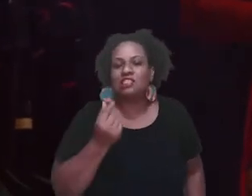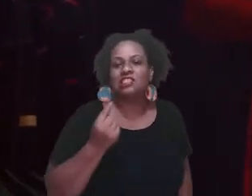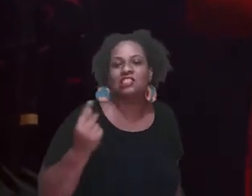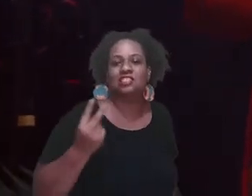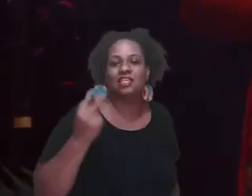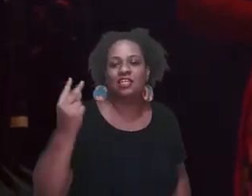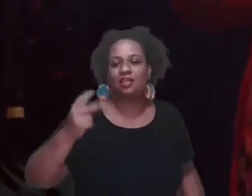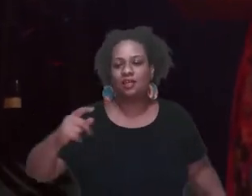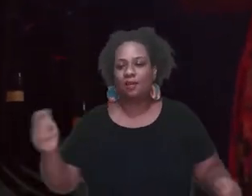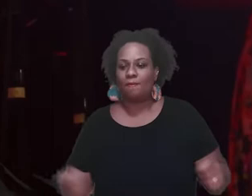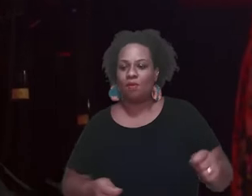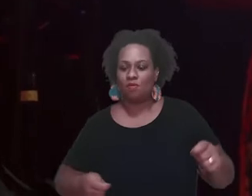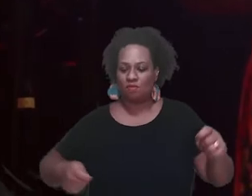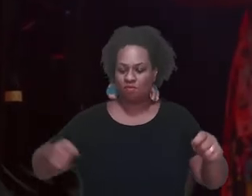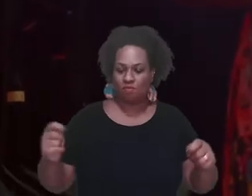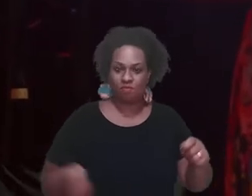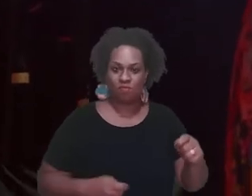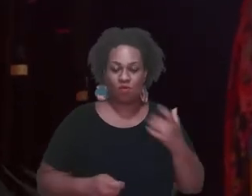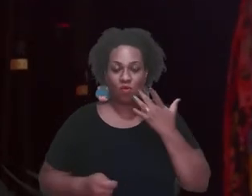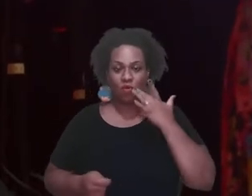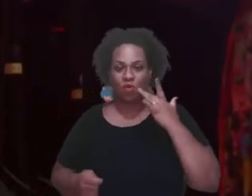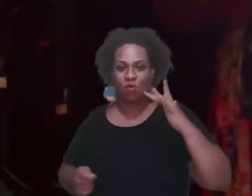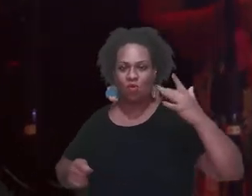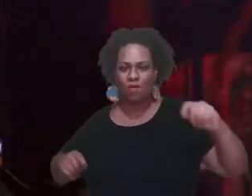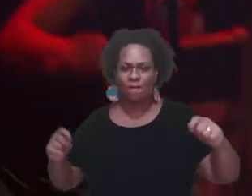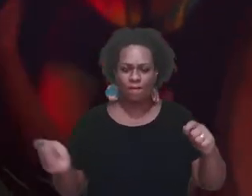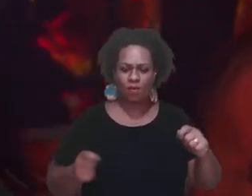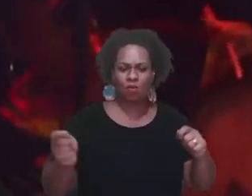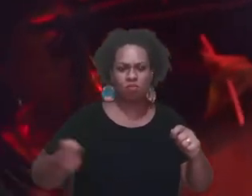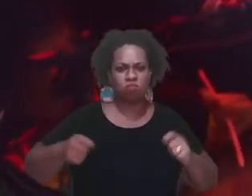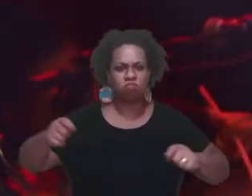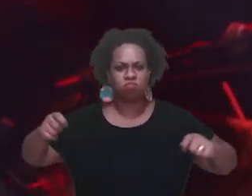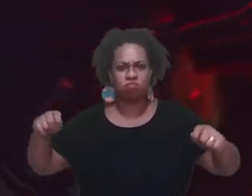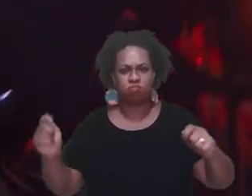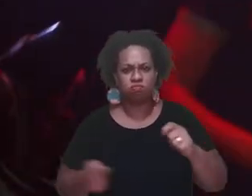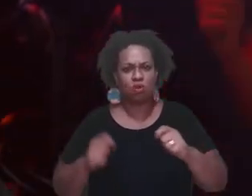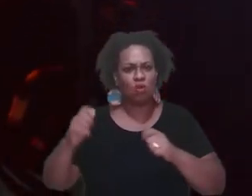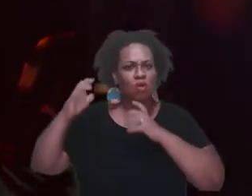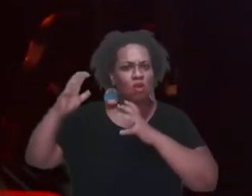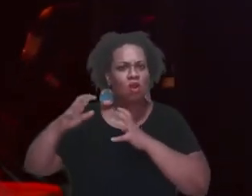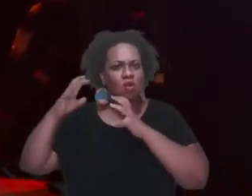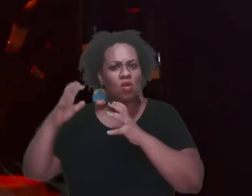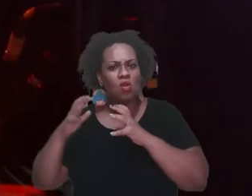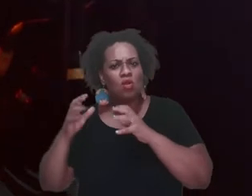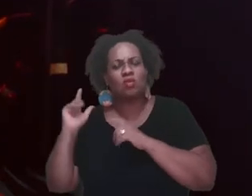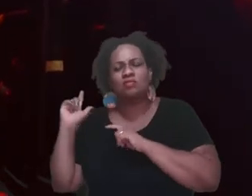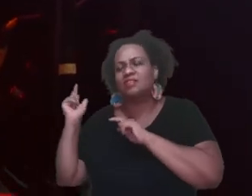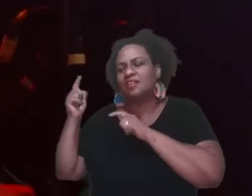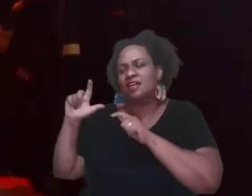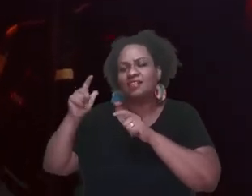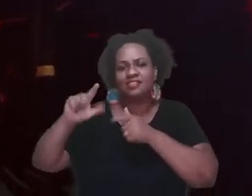dinheiro que pague esse da bunda meu tesouro mato que coco raiz lá bobeira essa visão